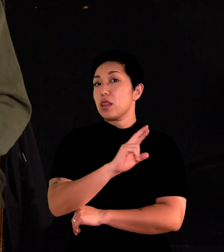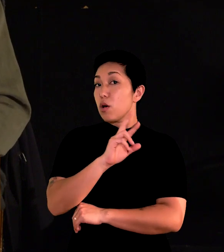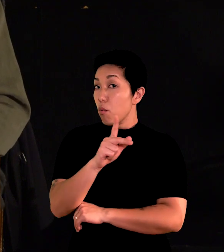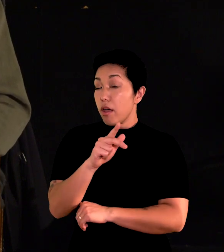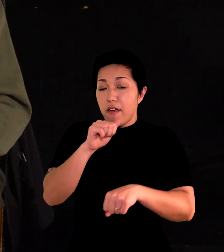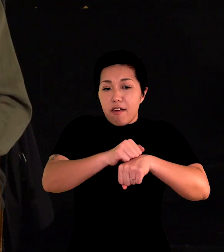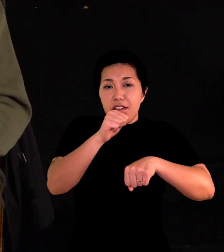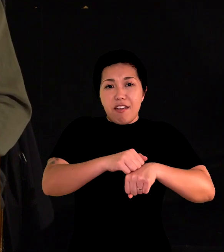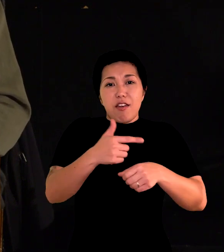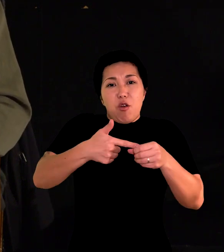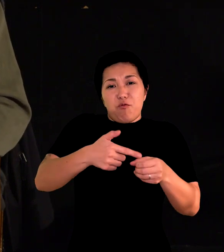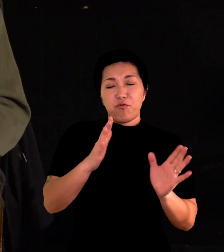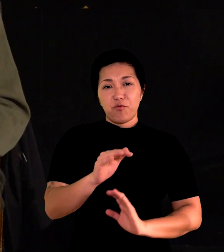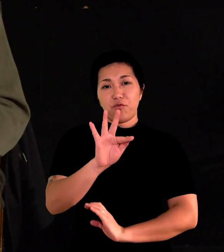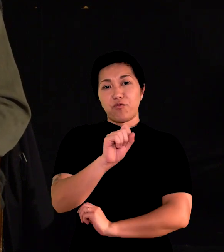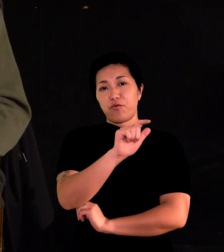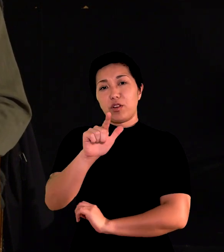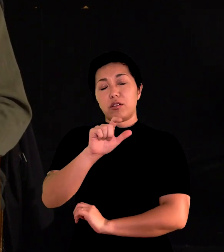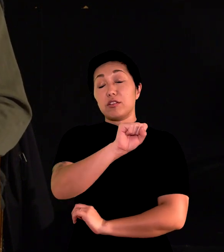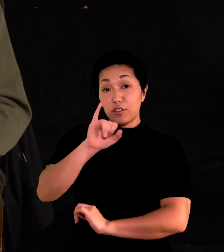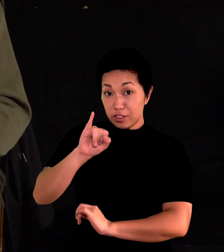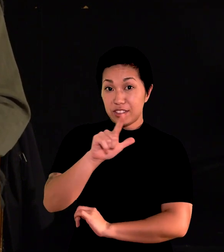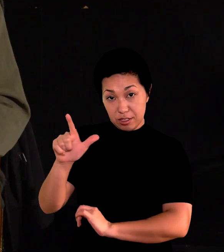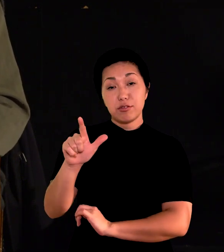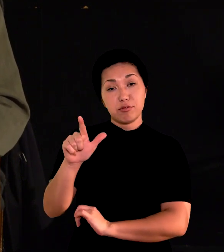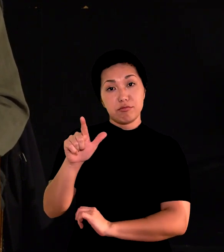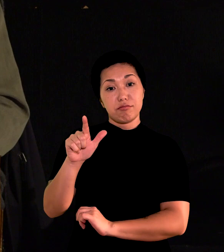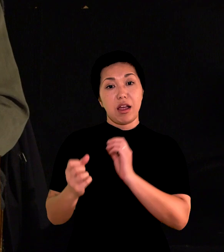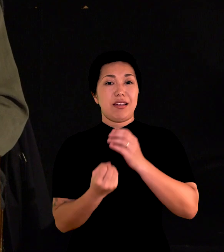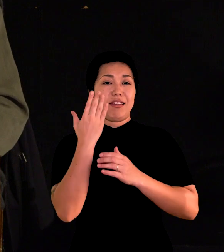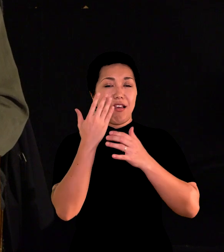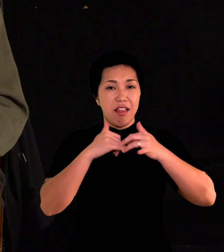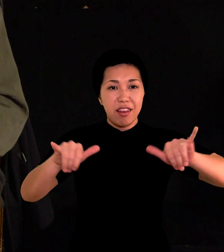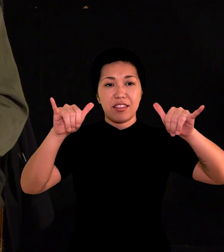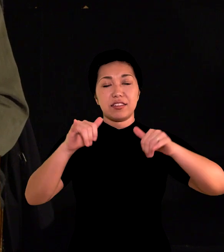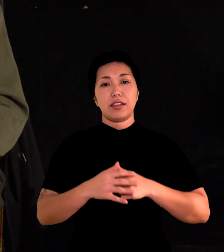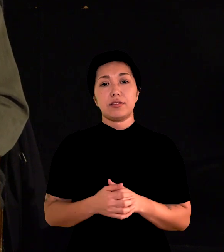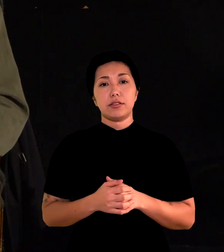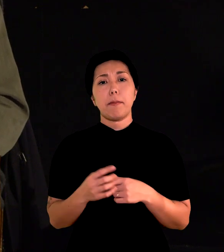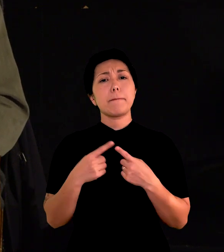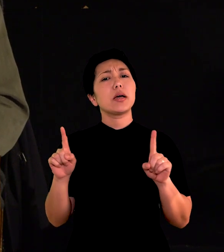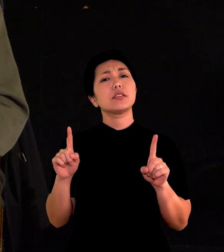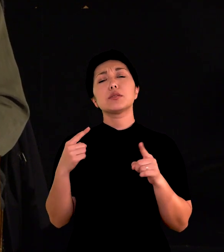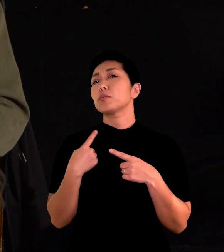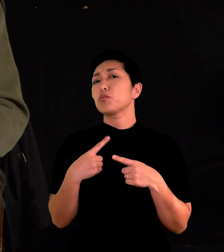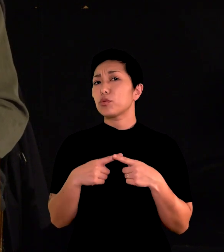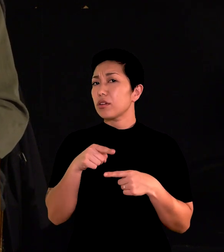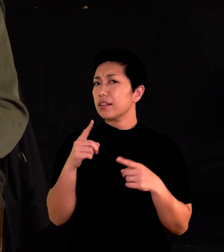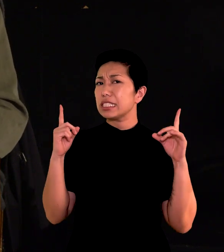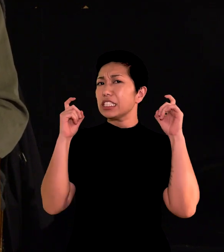Não é combustível fóssil, né? Para produzir eletricidade. Mas por